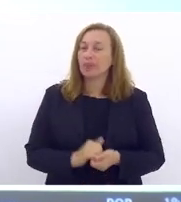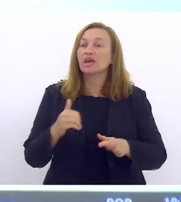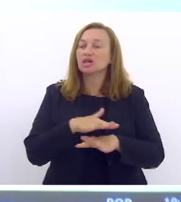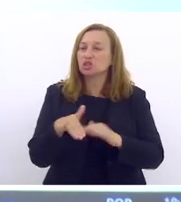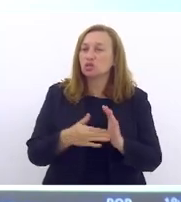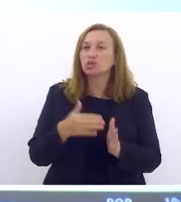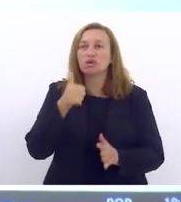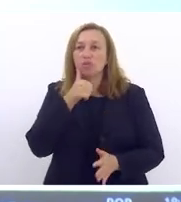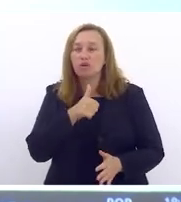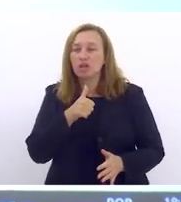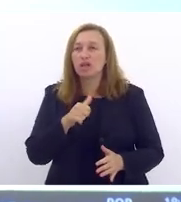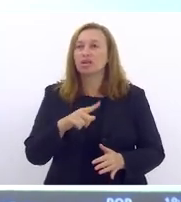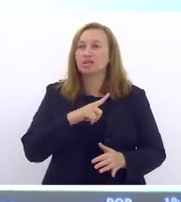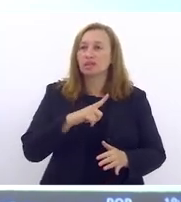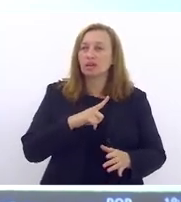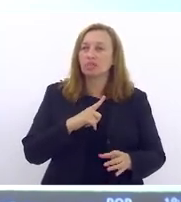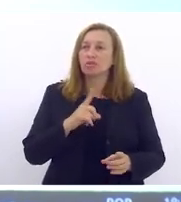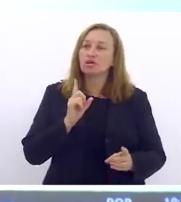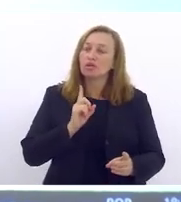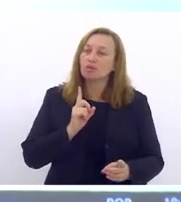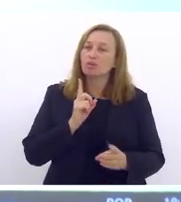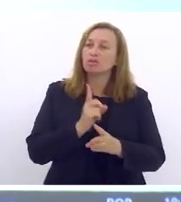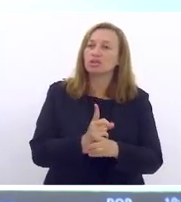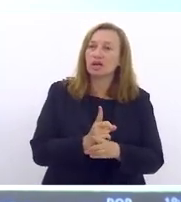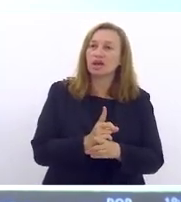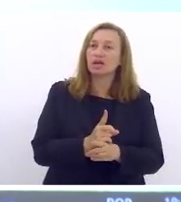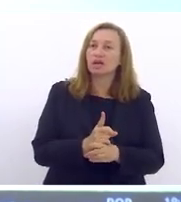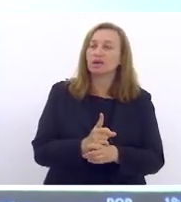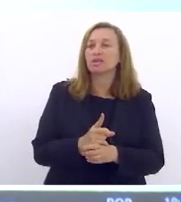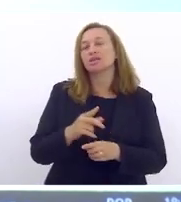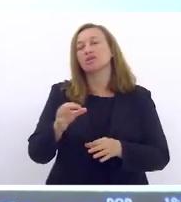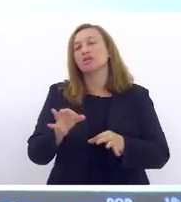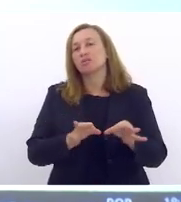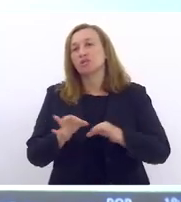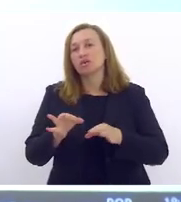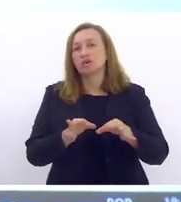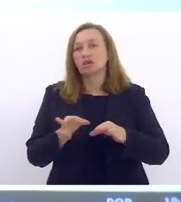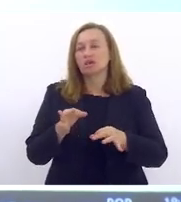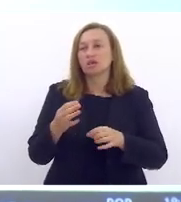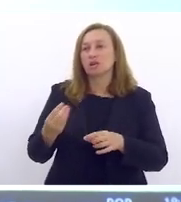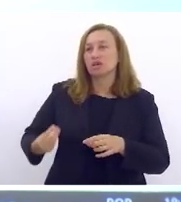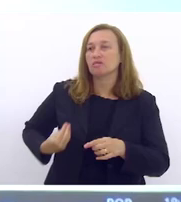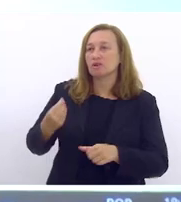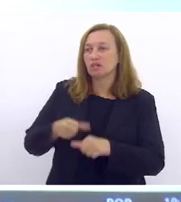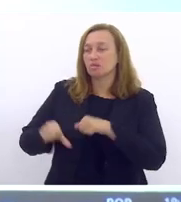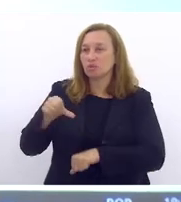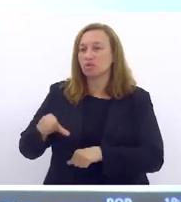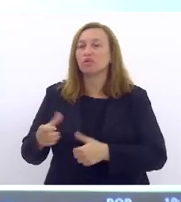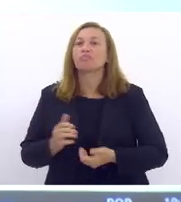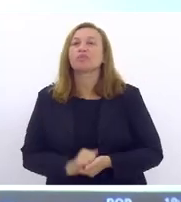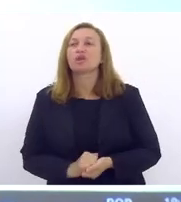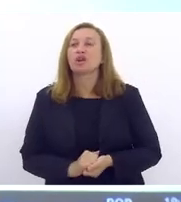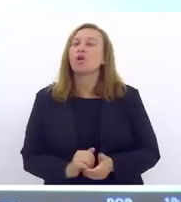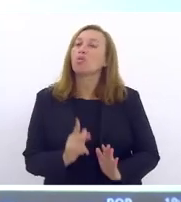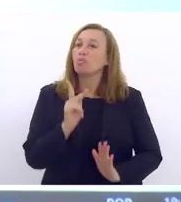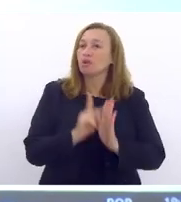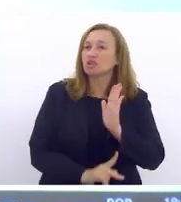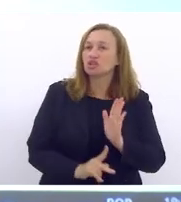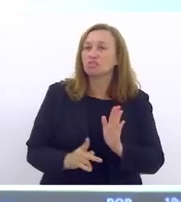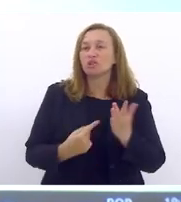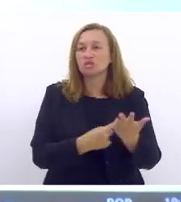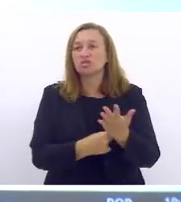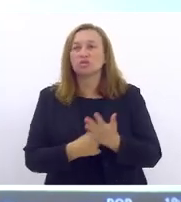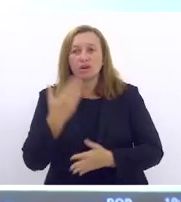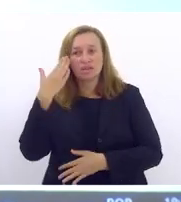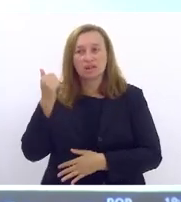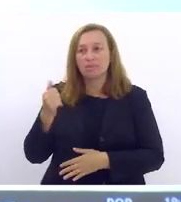mulheres tenham a sorte de encontrar esse projeto que muda a vida da gente. Outro relato da Carol. O projeto me ajudou a saber cada etapa